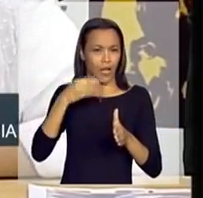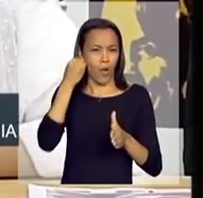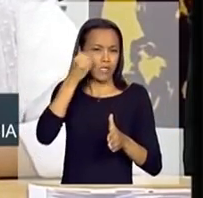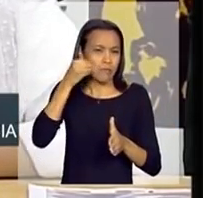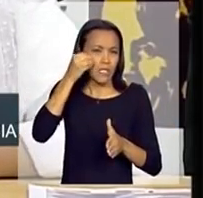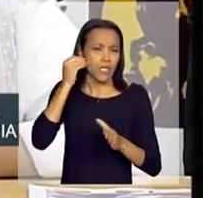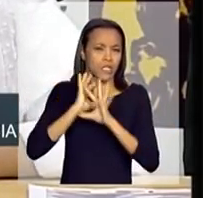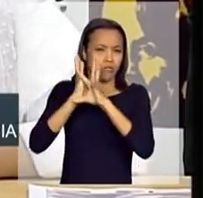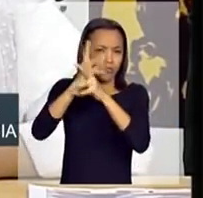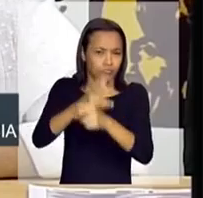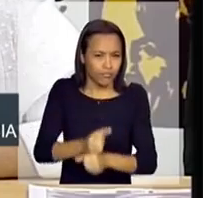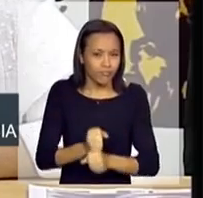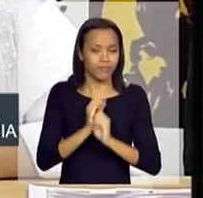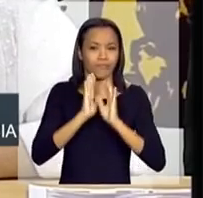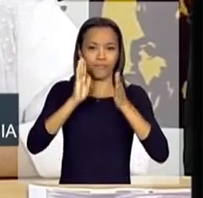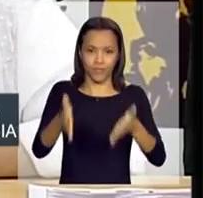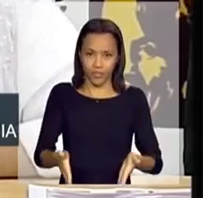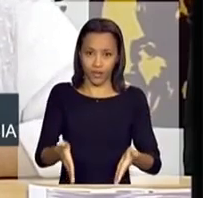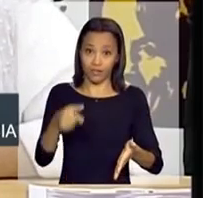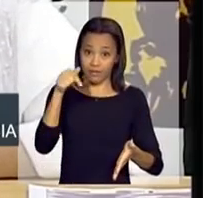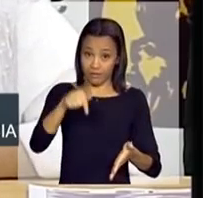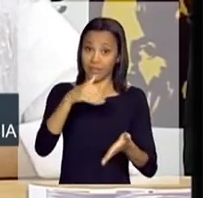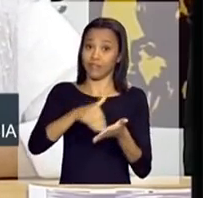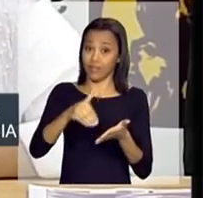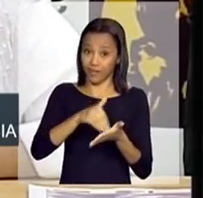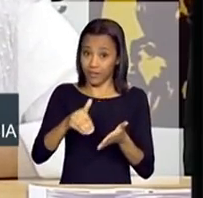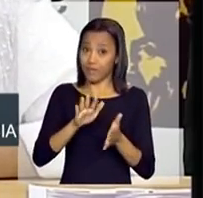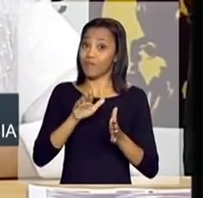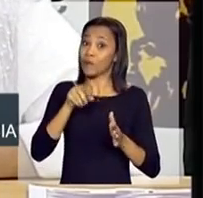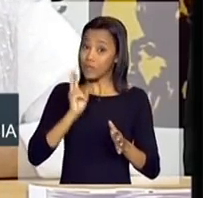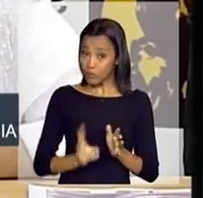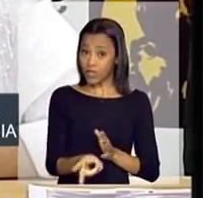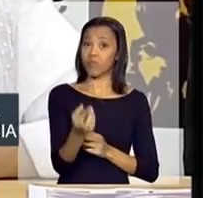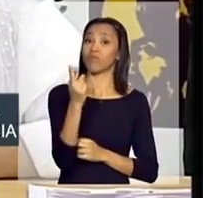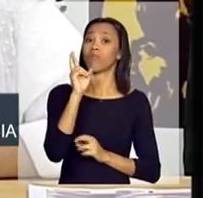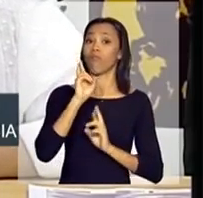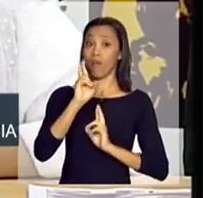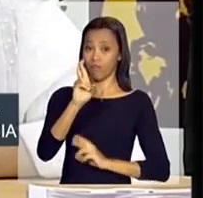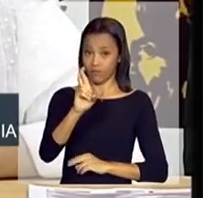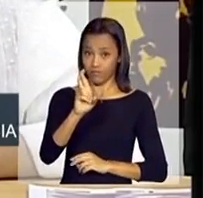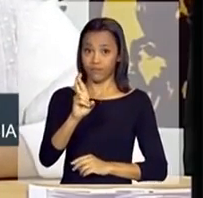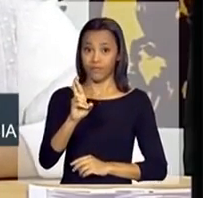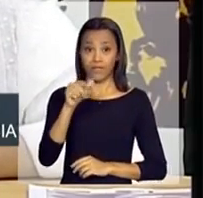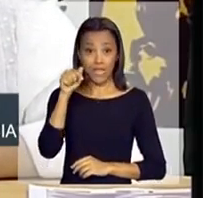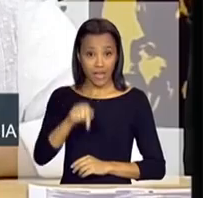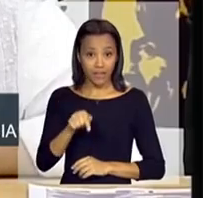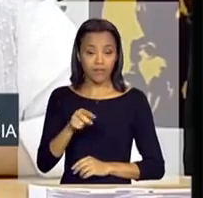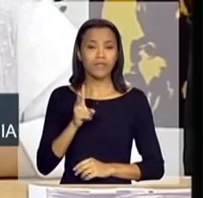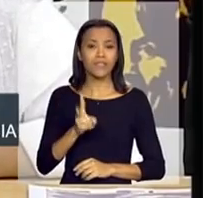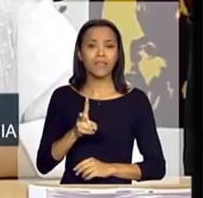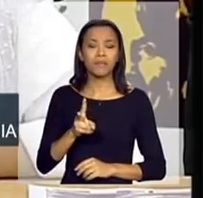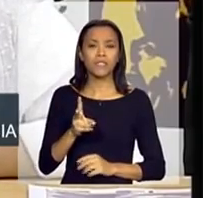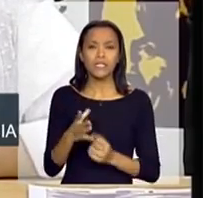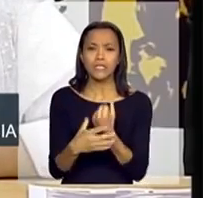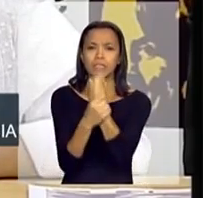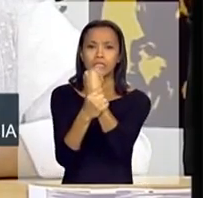que é a adolescência. Mas é uma adolescência responsável, é uma adolescência